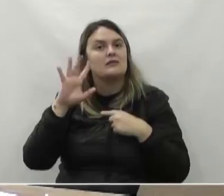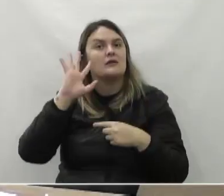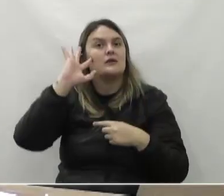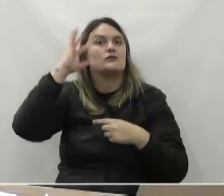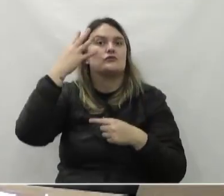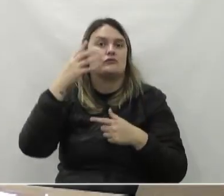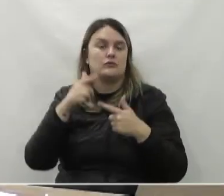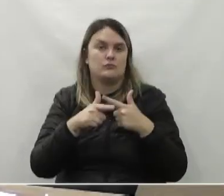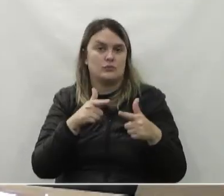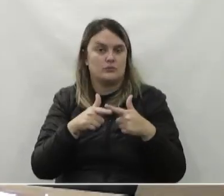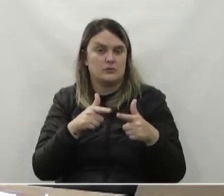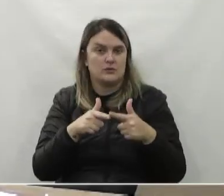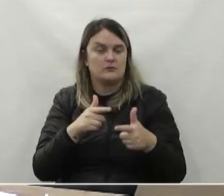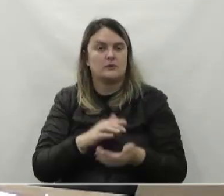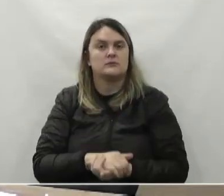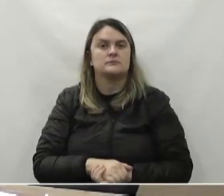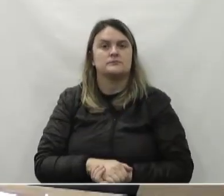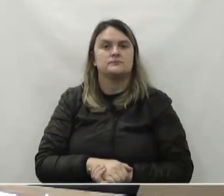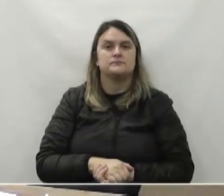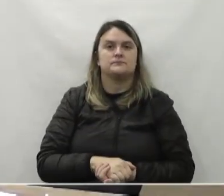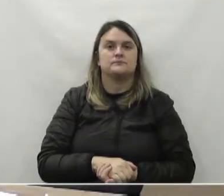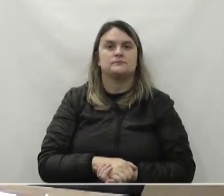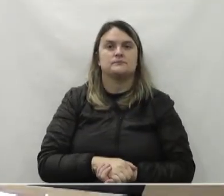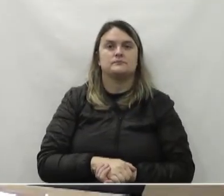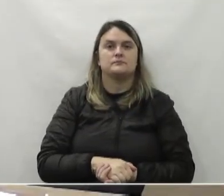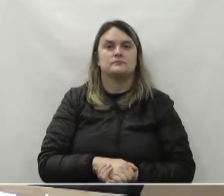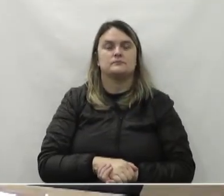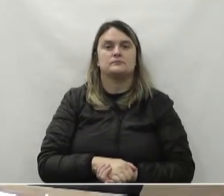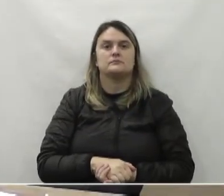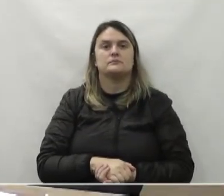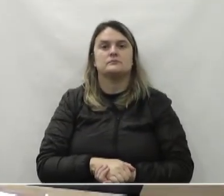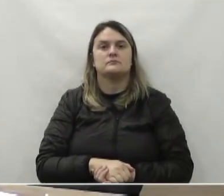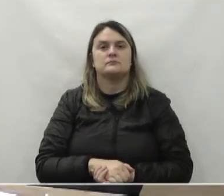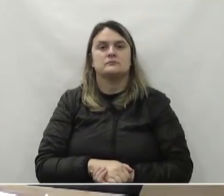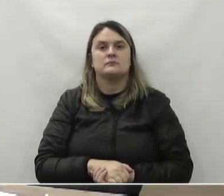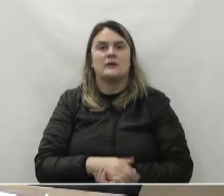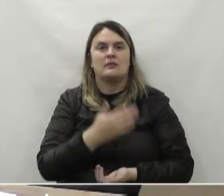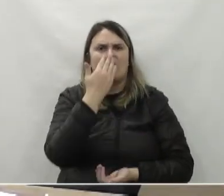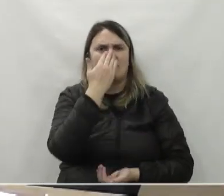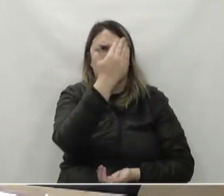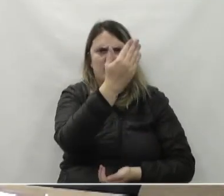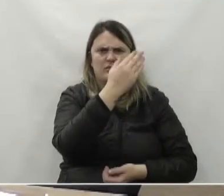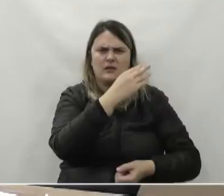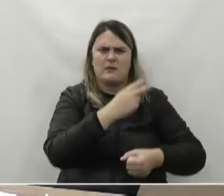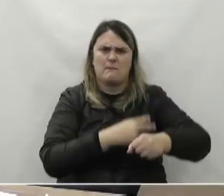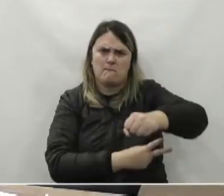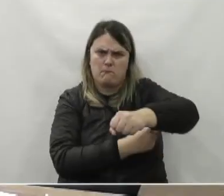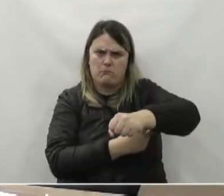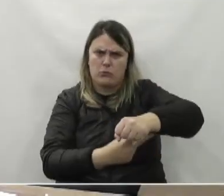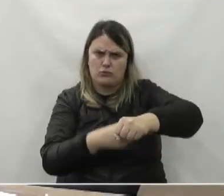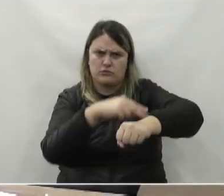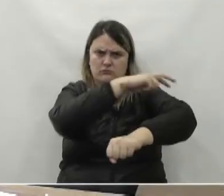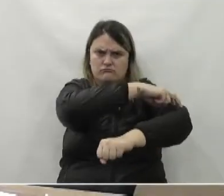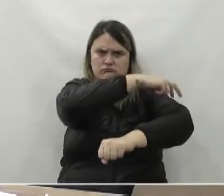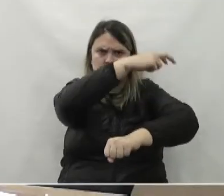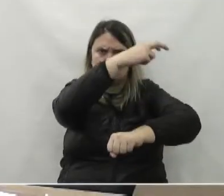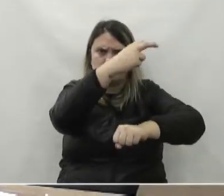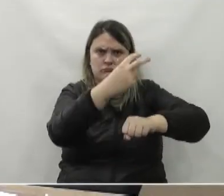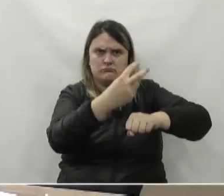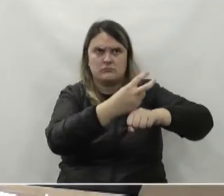região, né? Tivemos uma obra aqui na frente da Ponte de Arco, ali,